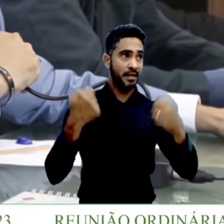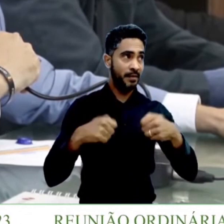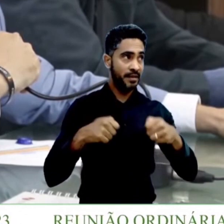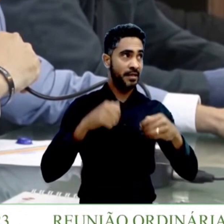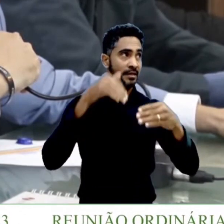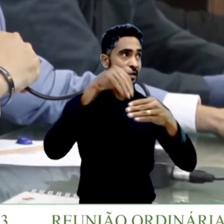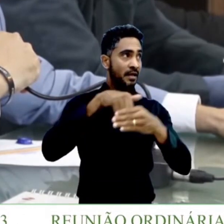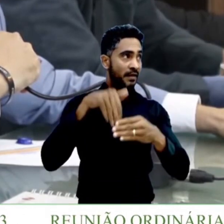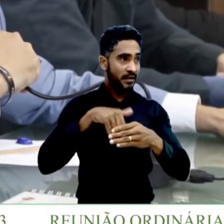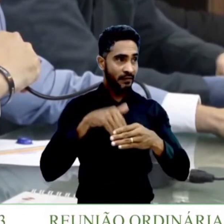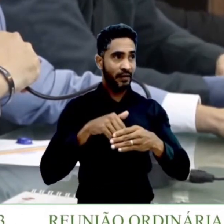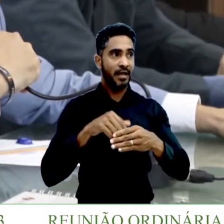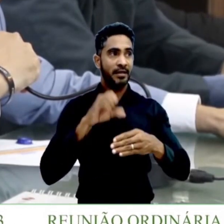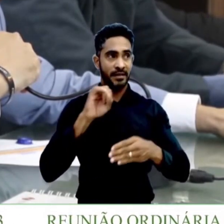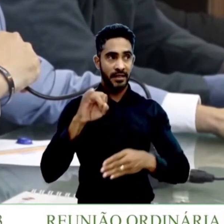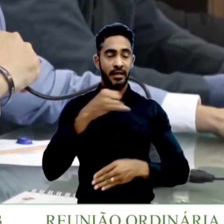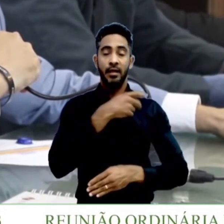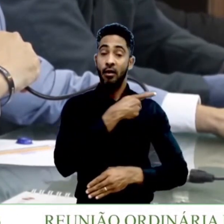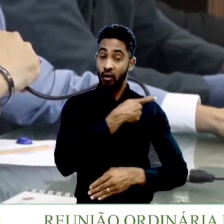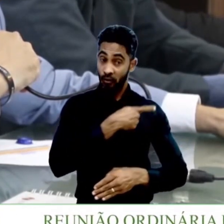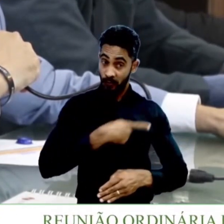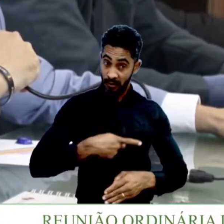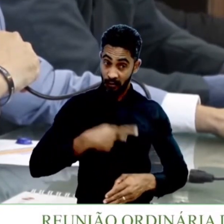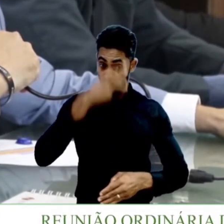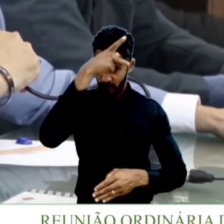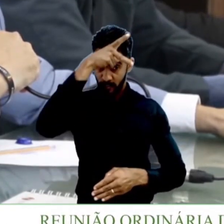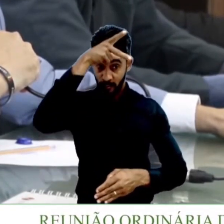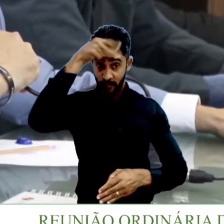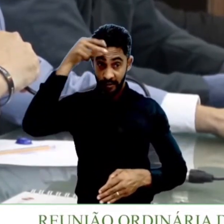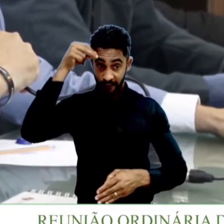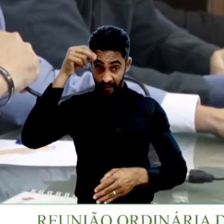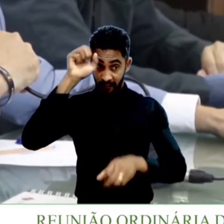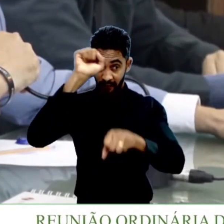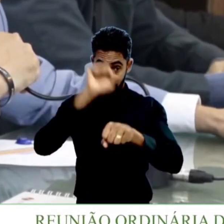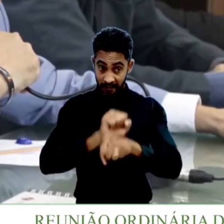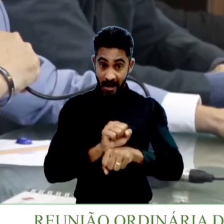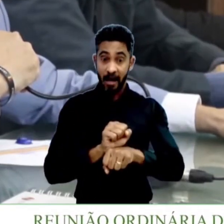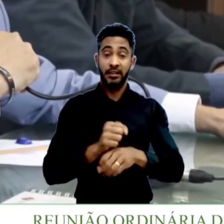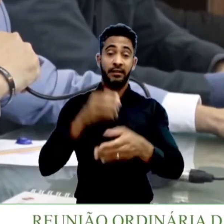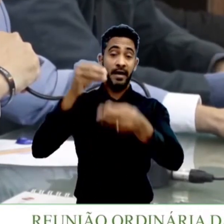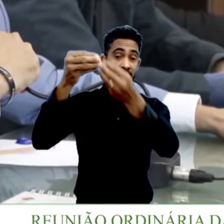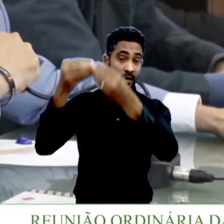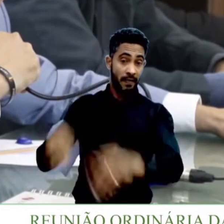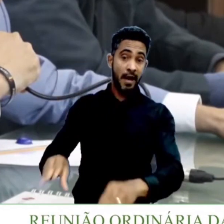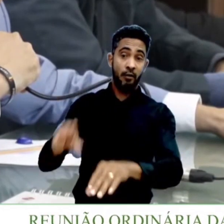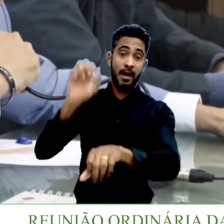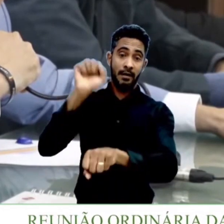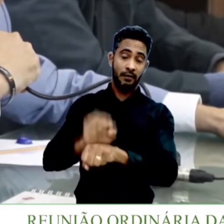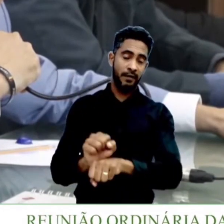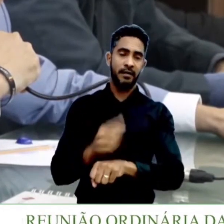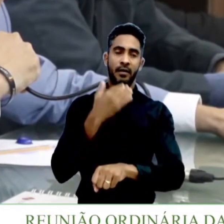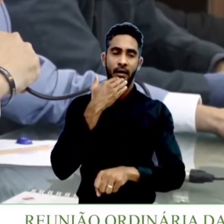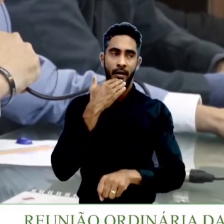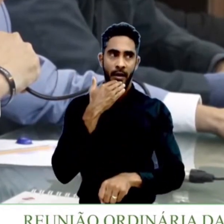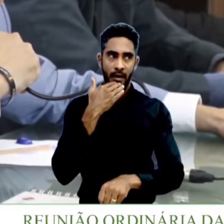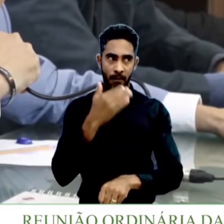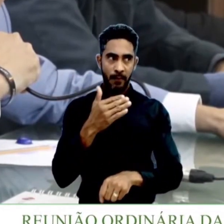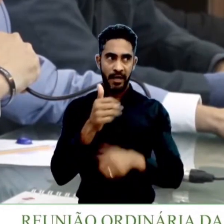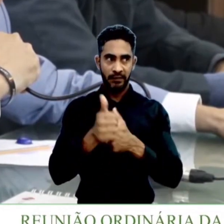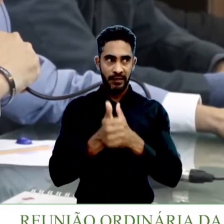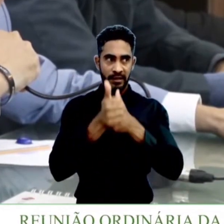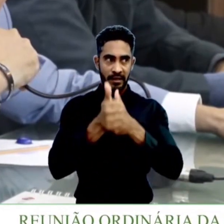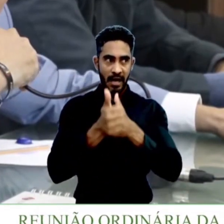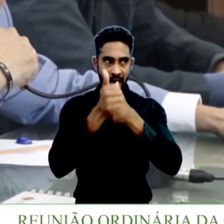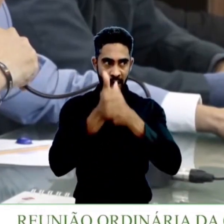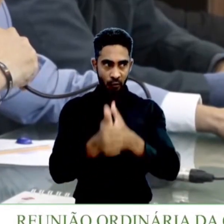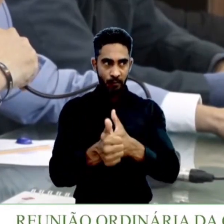votado, e se o prefeito vetar, a gente tem o poder de derrubar o veto. Então, peço a todos vocês que acompanhem de